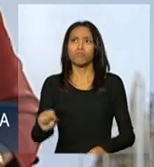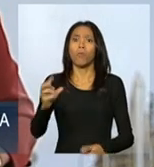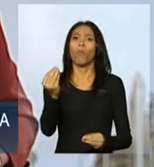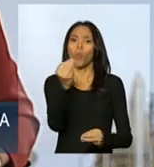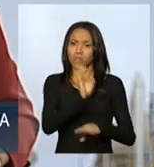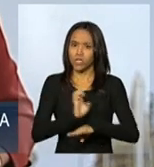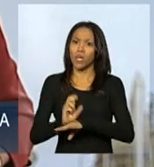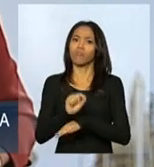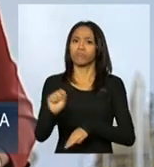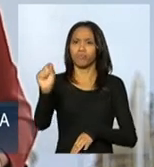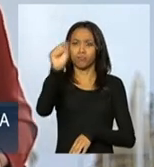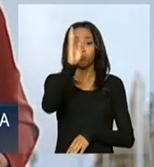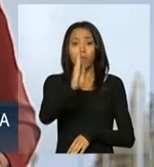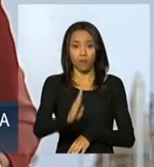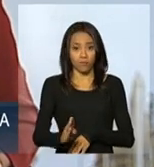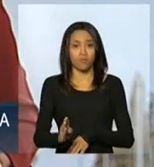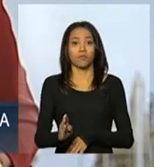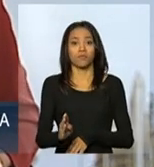Brasil,